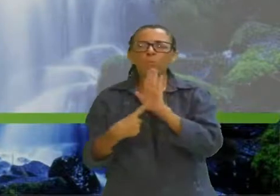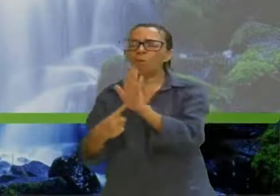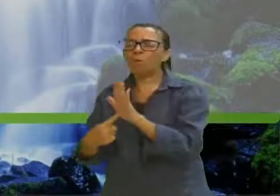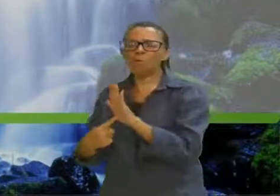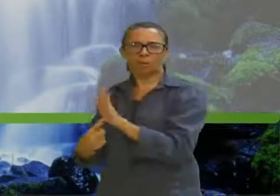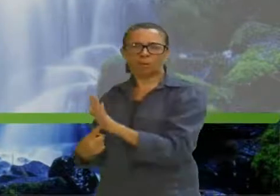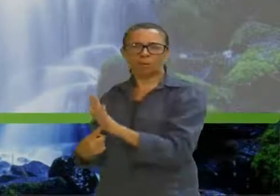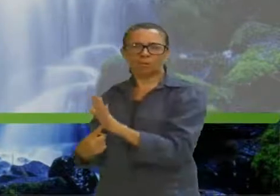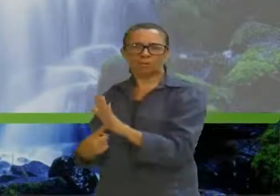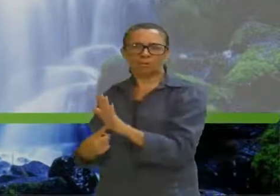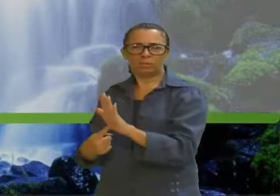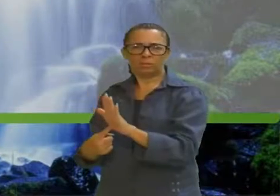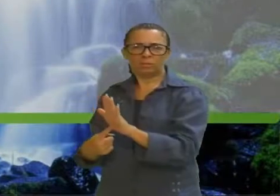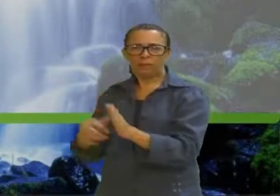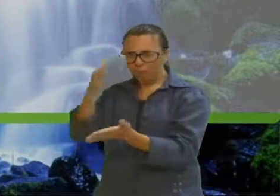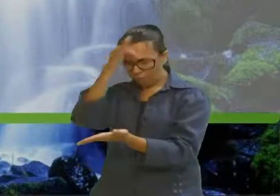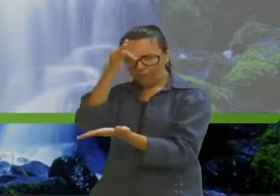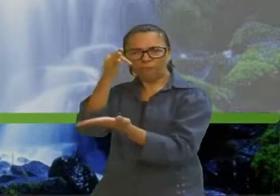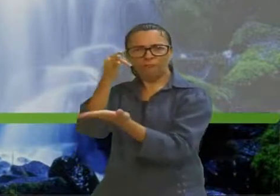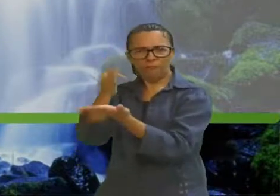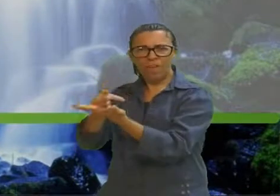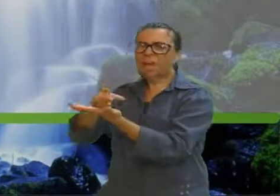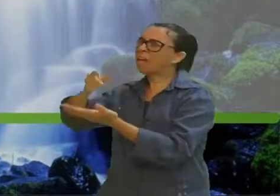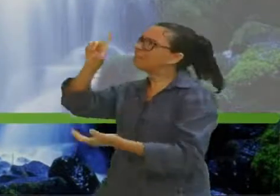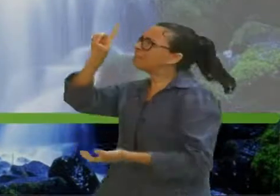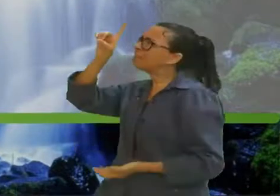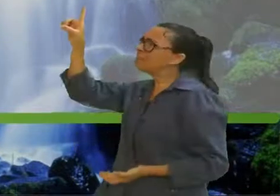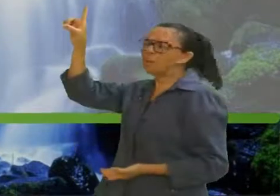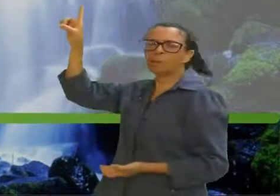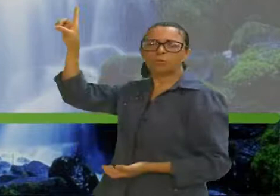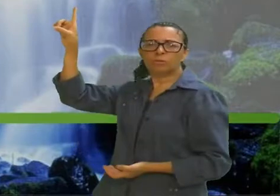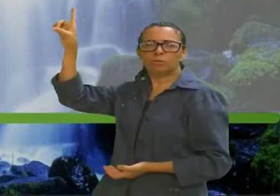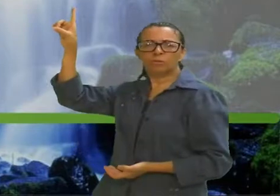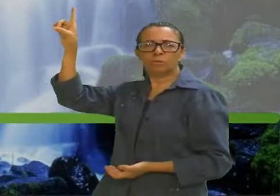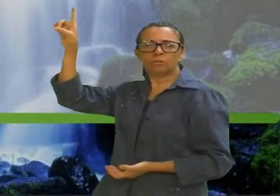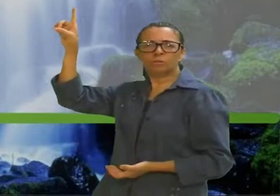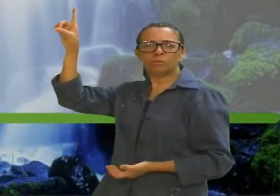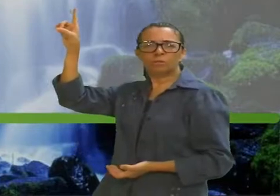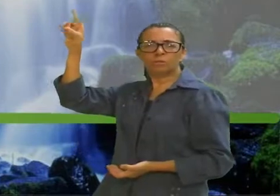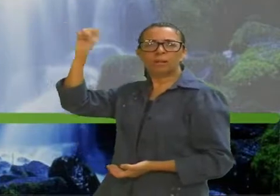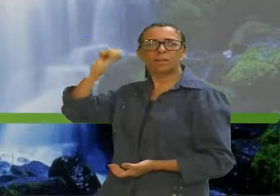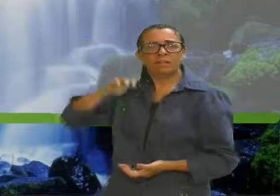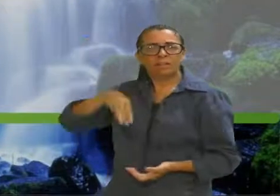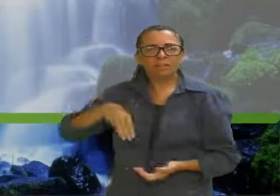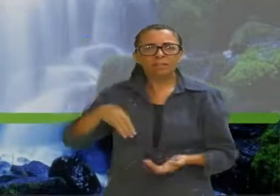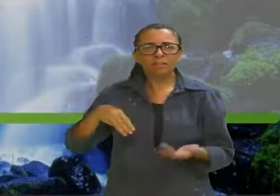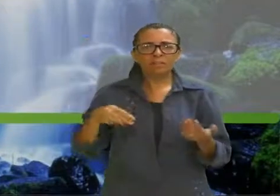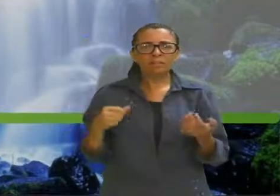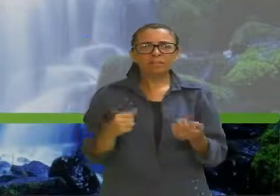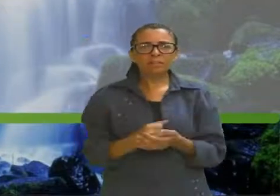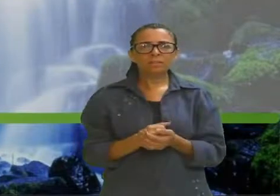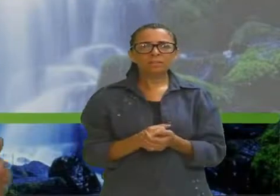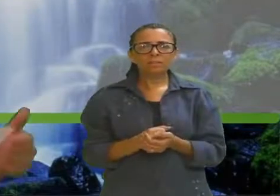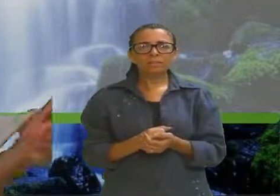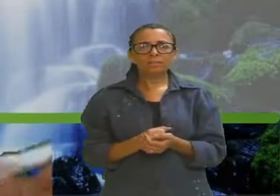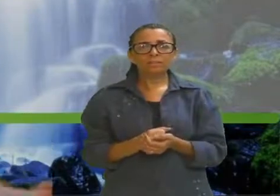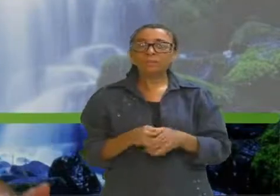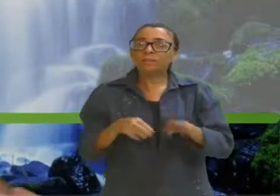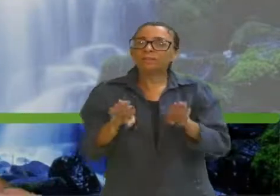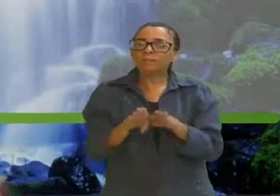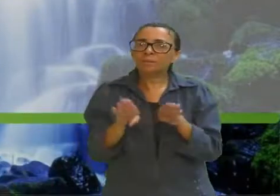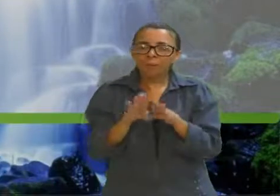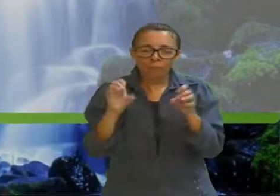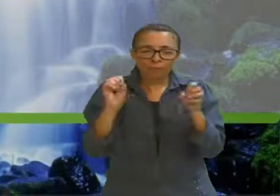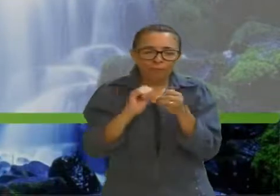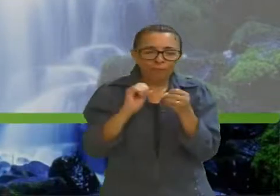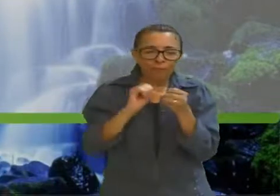cumprir a vontade de Deus em toda a sua palavra. Porque se eu creio, se eu digo que tenho